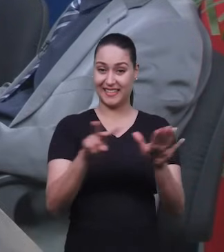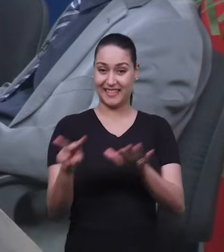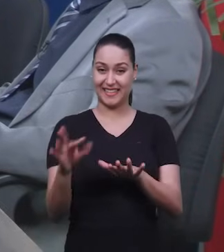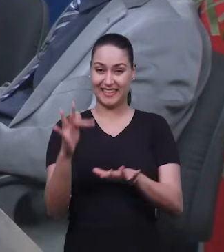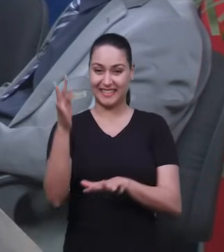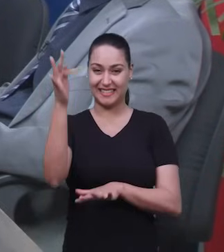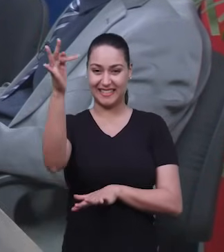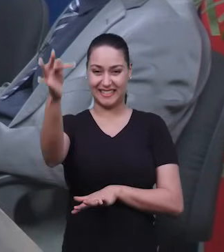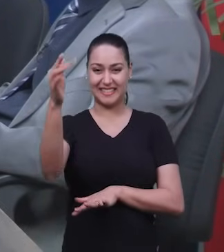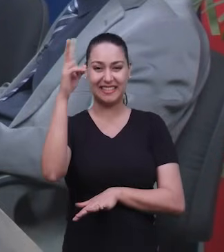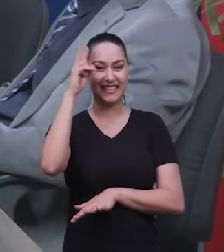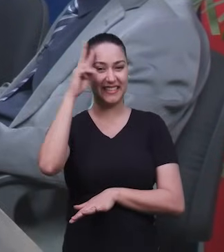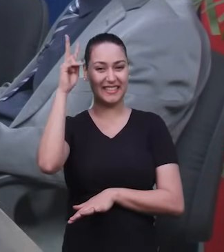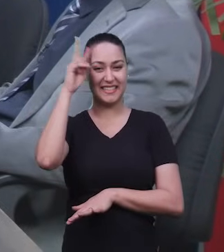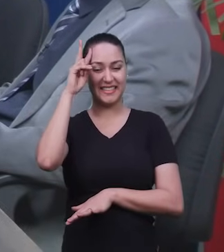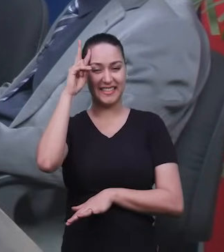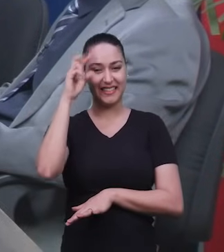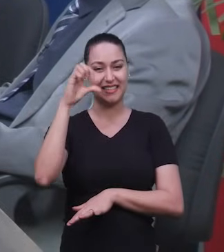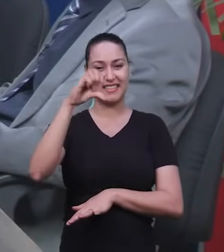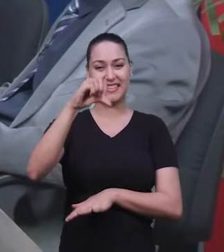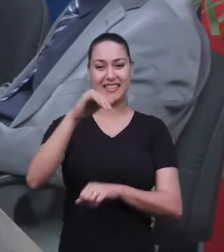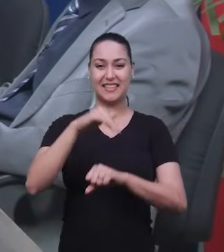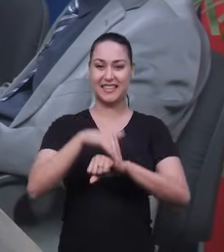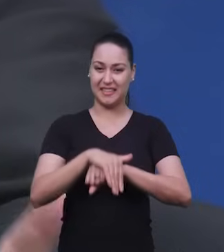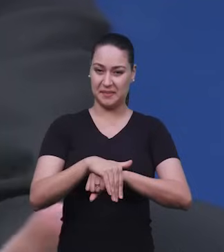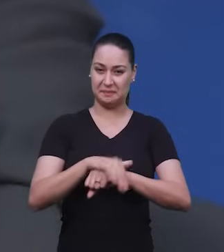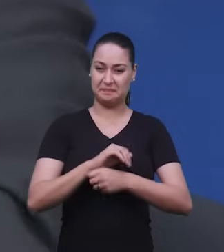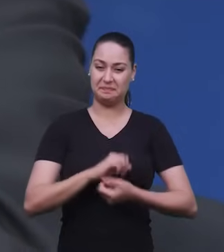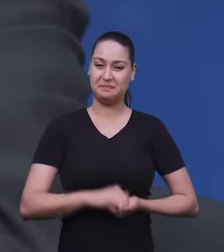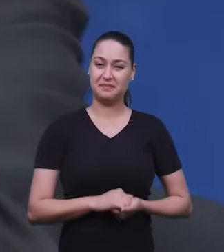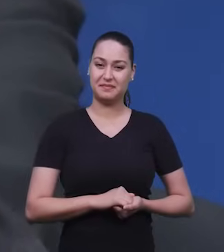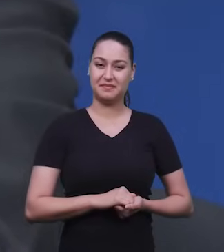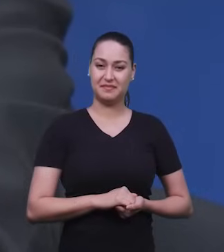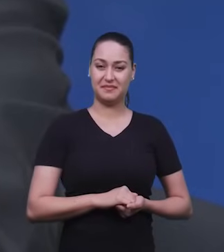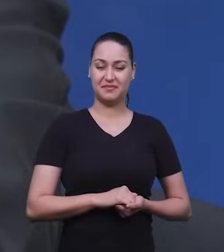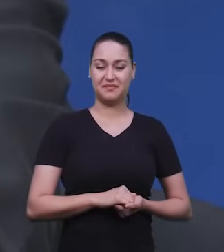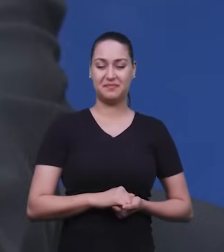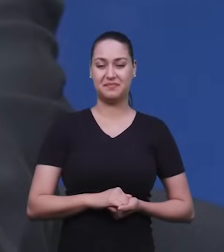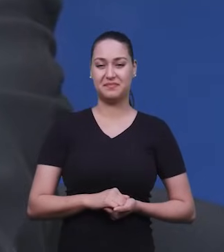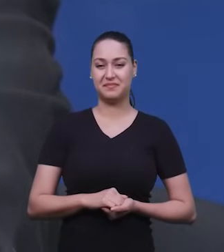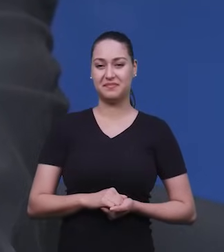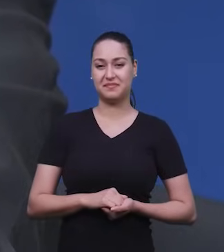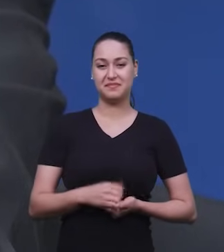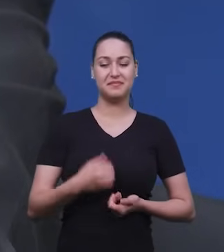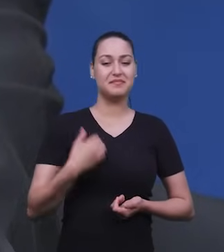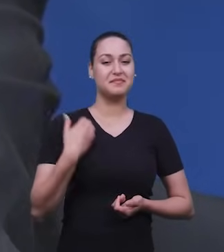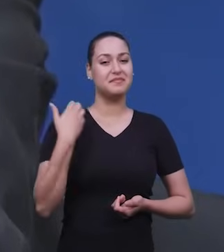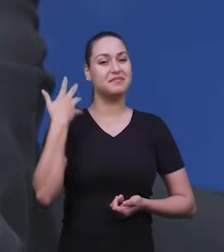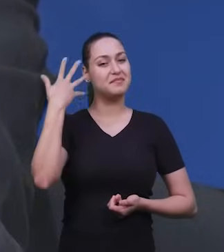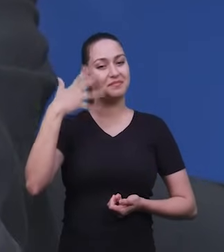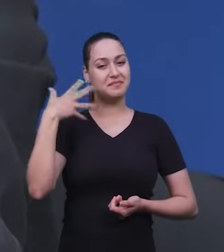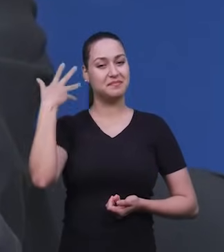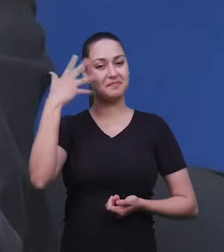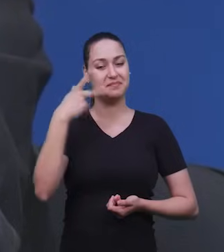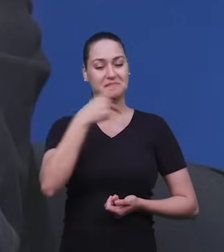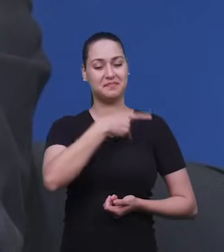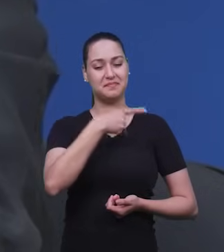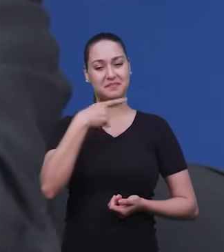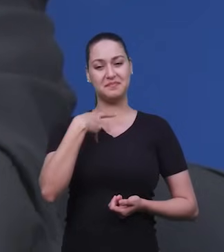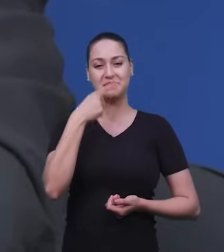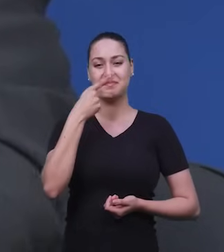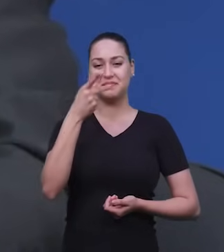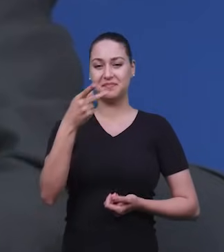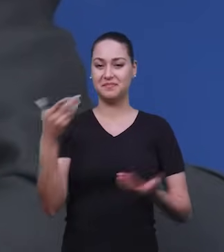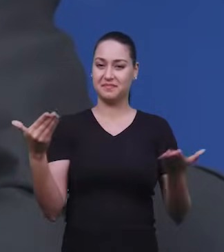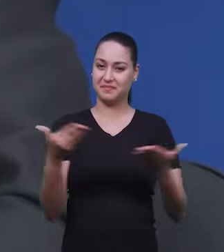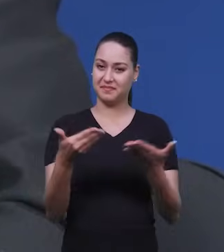próxima segunda-feira, às 21 horas. E fica essa palavra que o pastor acabou de mencionar aqui,